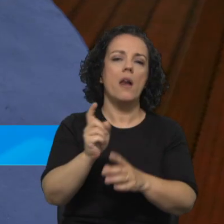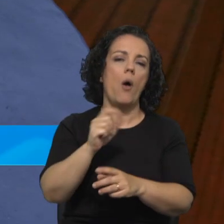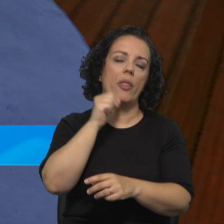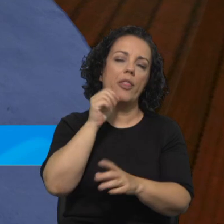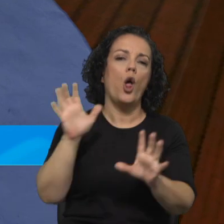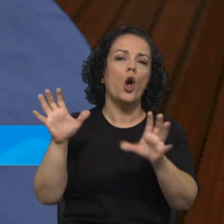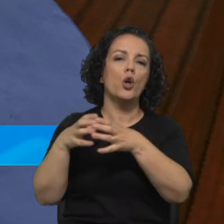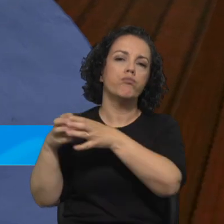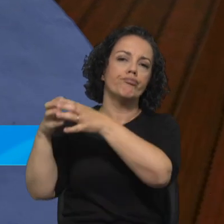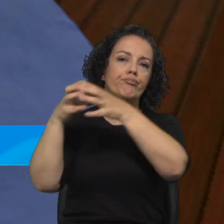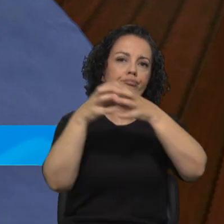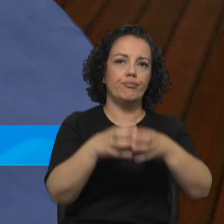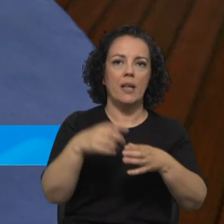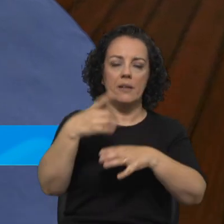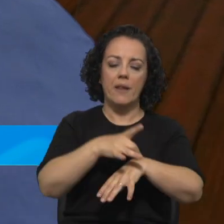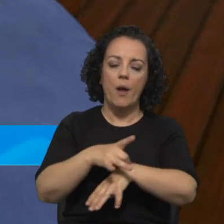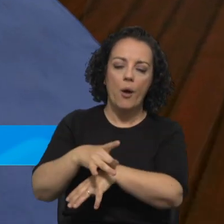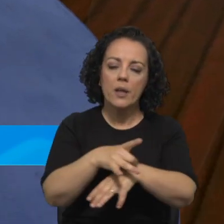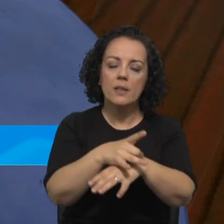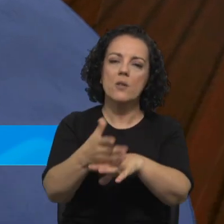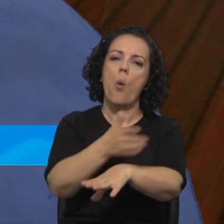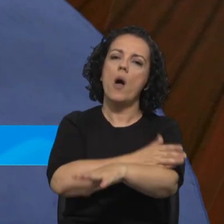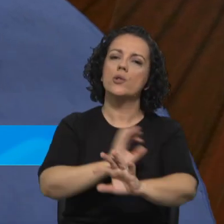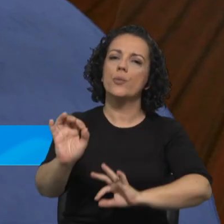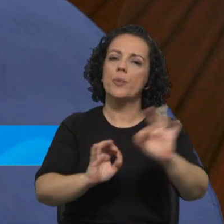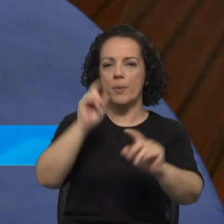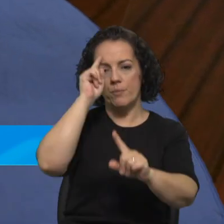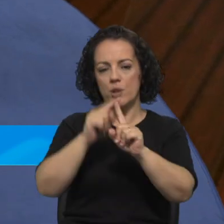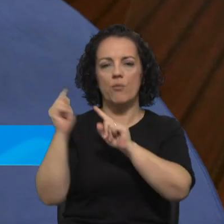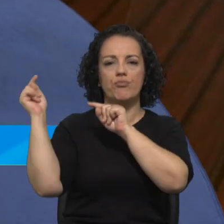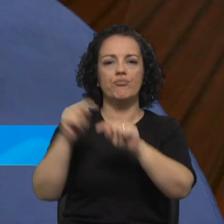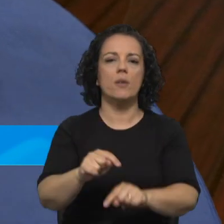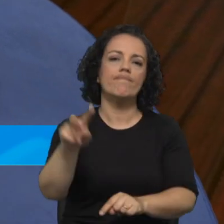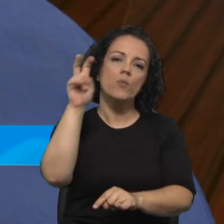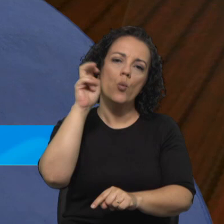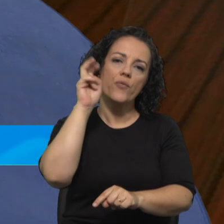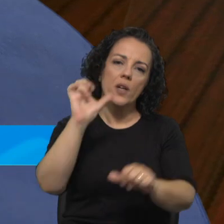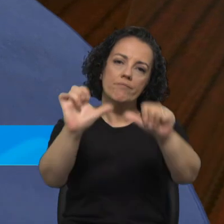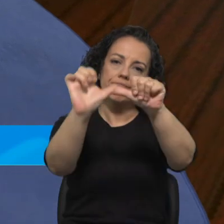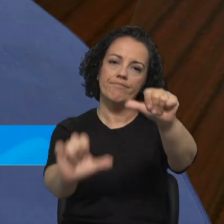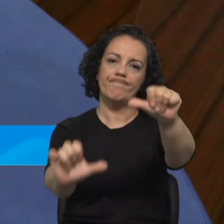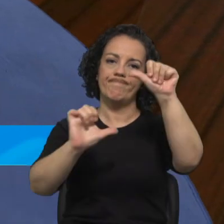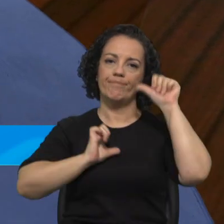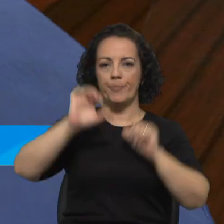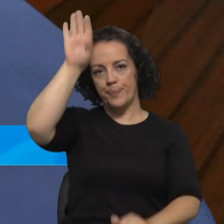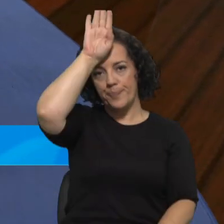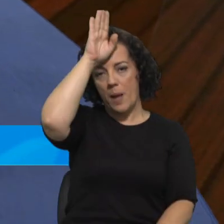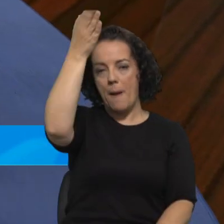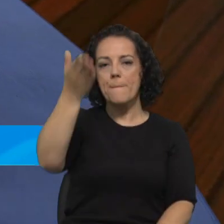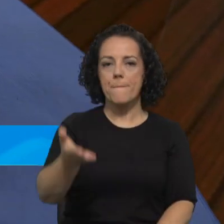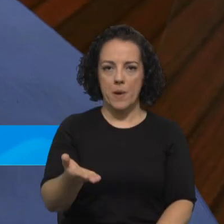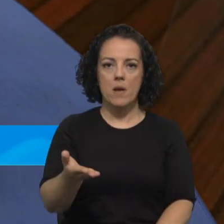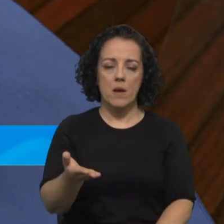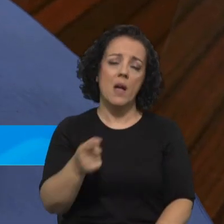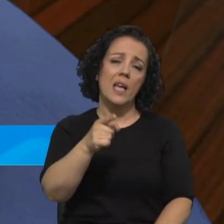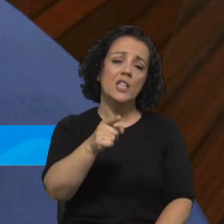grupos orientados, já com uma preparação, um trabalho de preparação para vir aqui ouvir o que o Papa tem para lhes propor. E isso é mesmo um